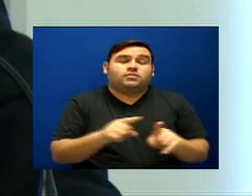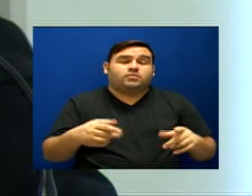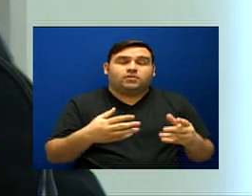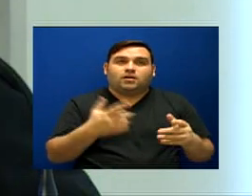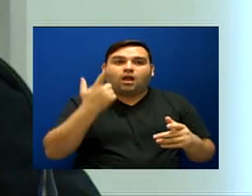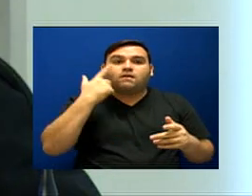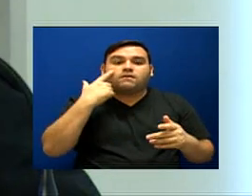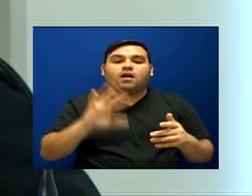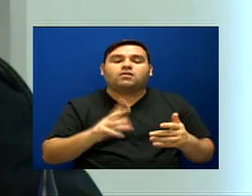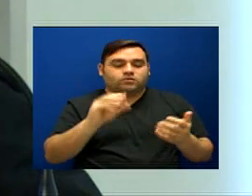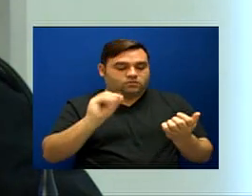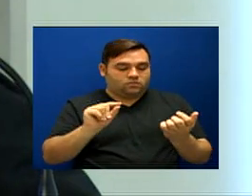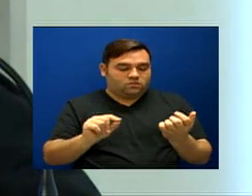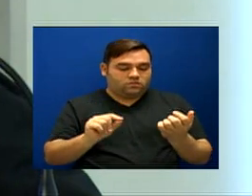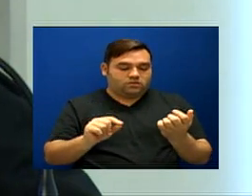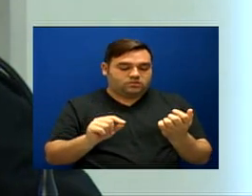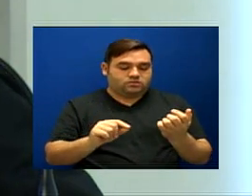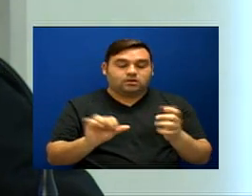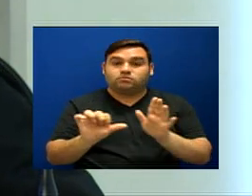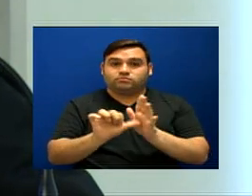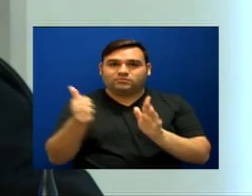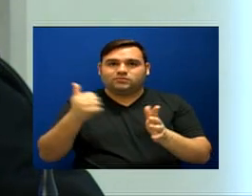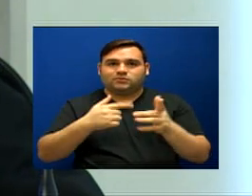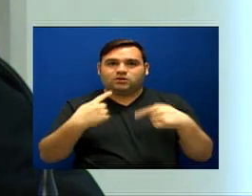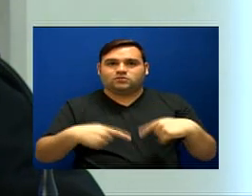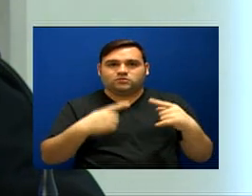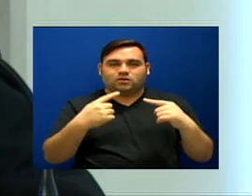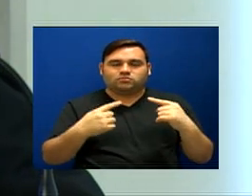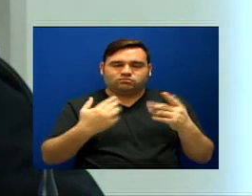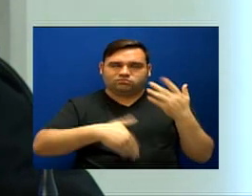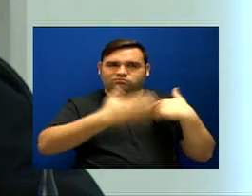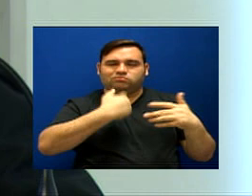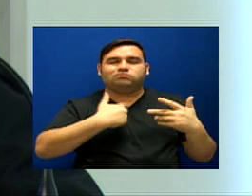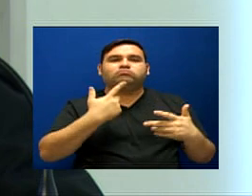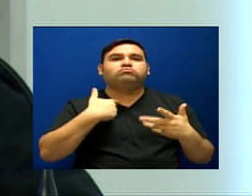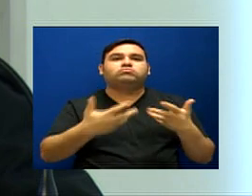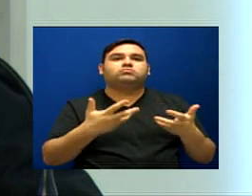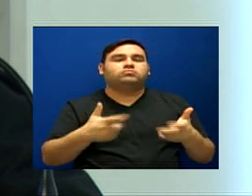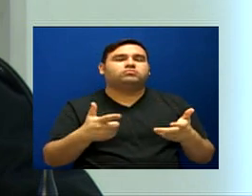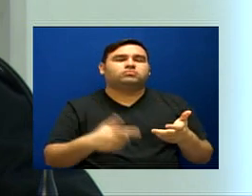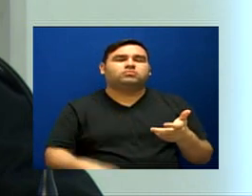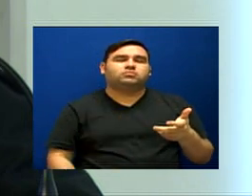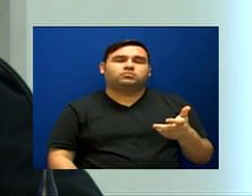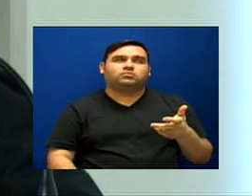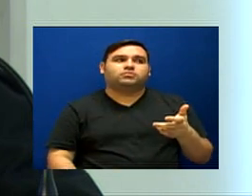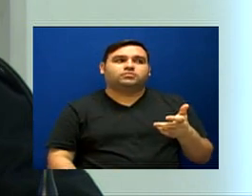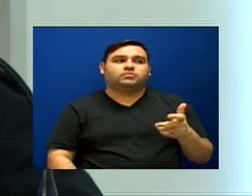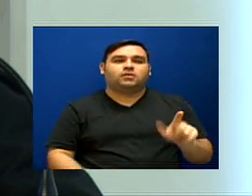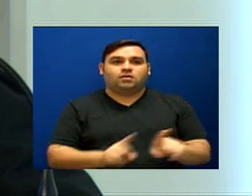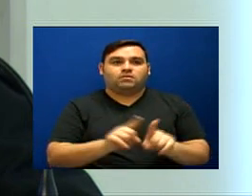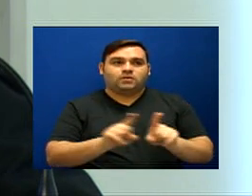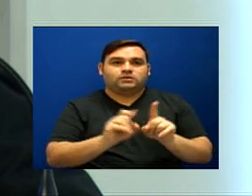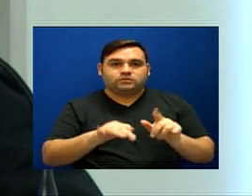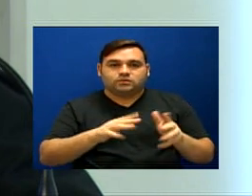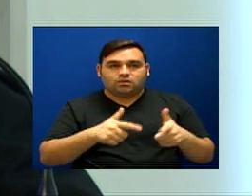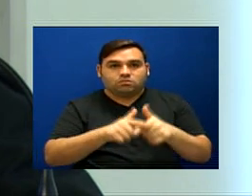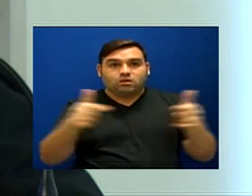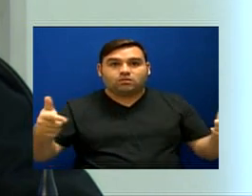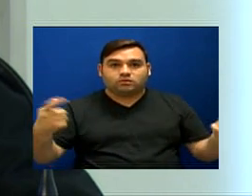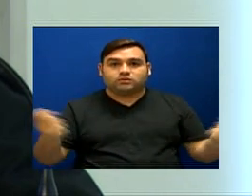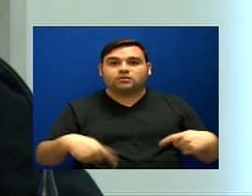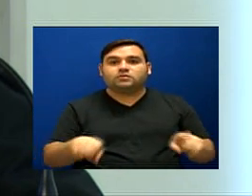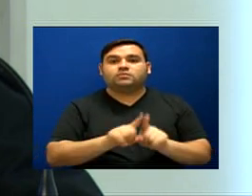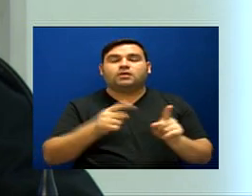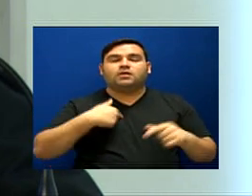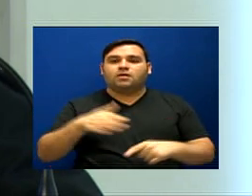devem ocorrer. Já na primeira discussão, eu tinha intuito, inclusive, de poder, se a discussão ocorresse de uma maneira mais ampla,